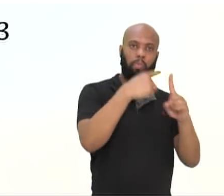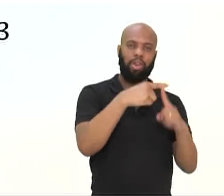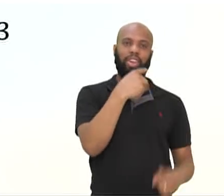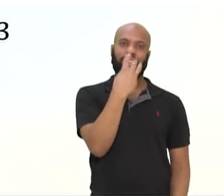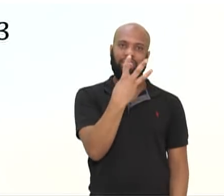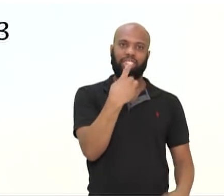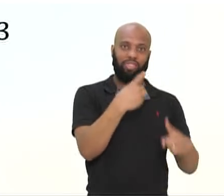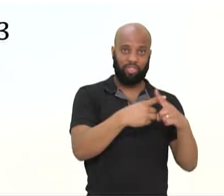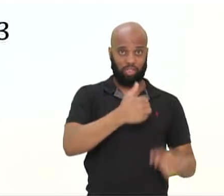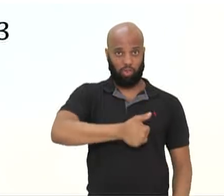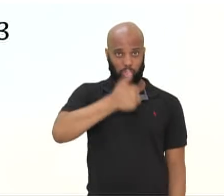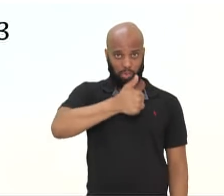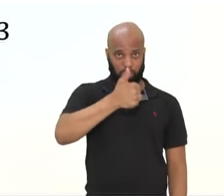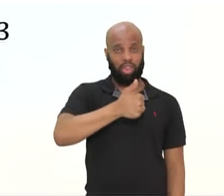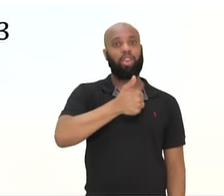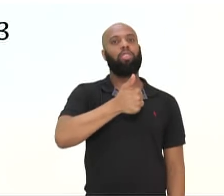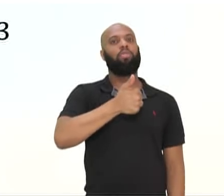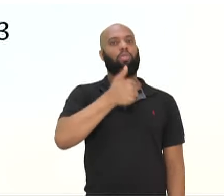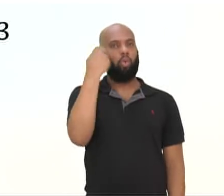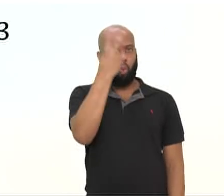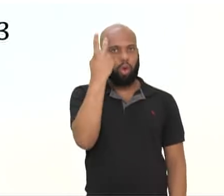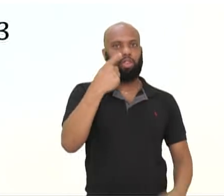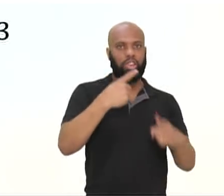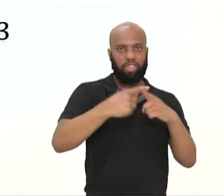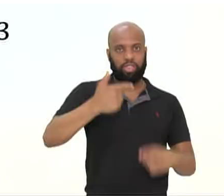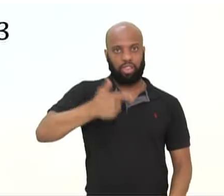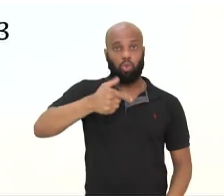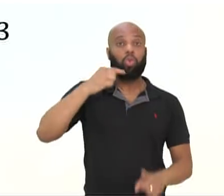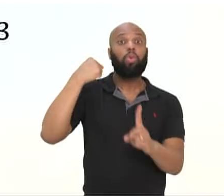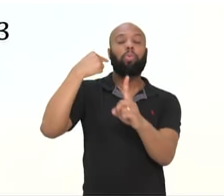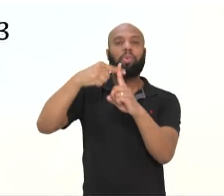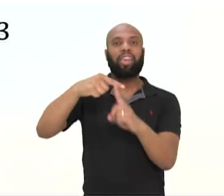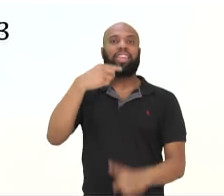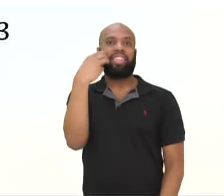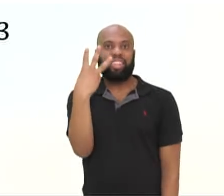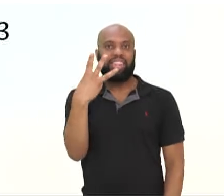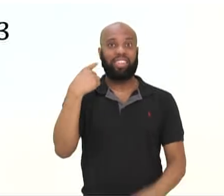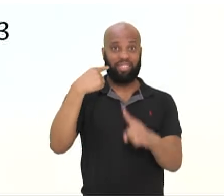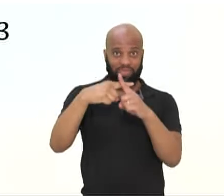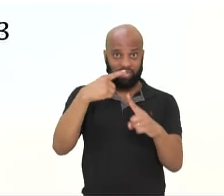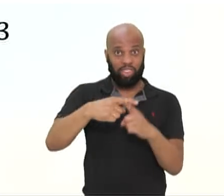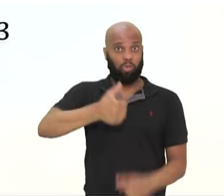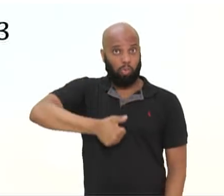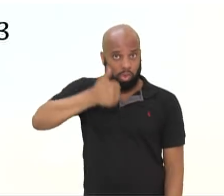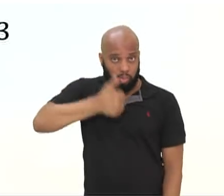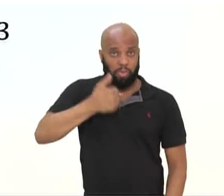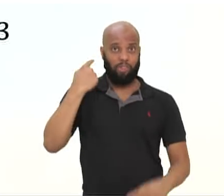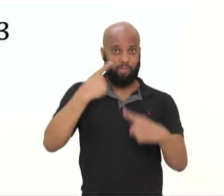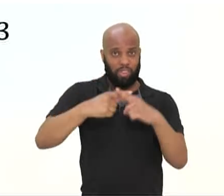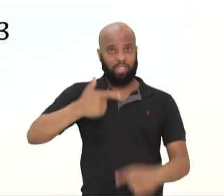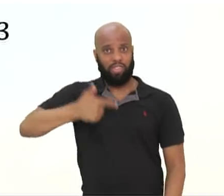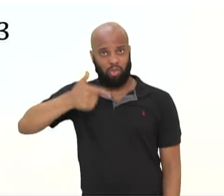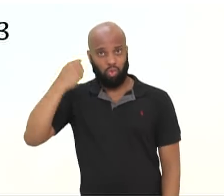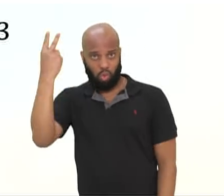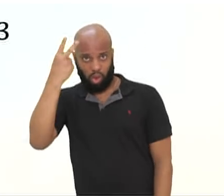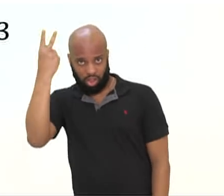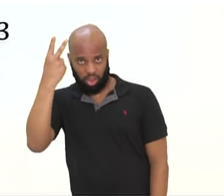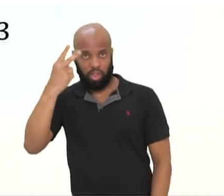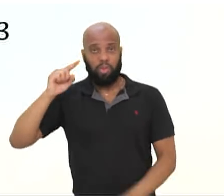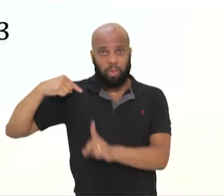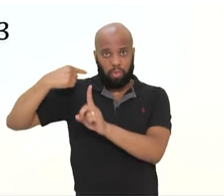o primeiro termo ao quadrado vezes o segundo, mais 3 vezes o primeiro vezes o segundo ao